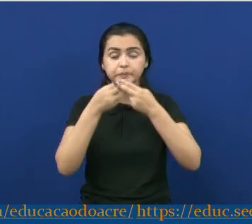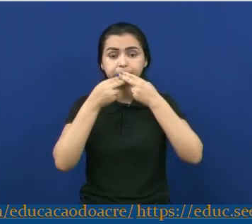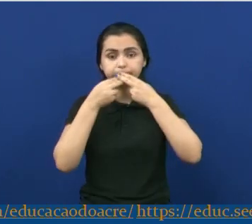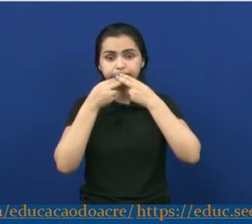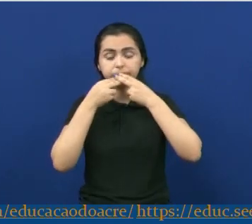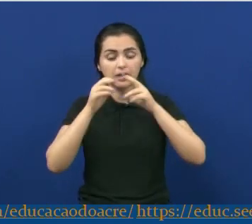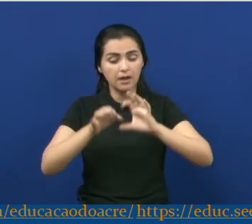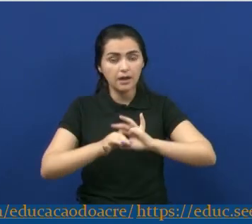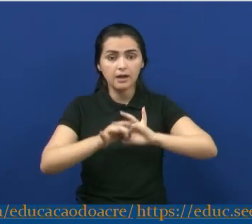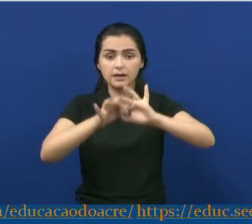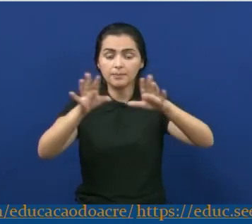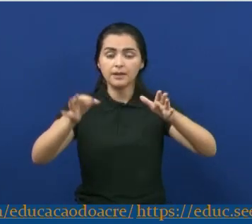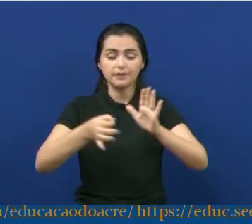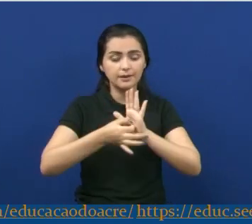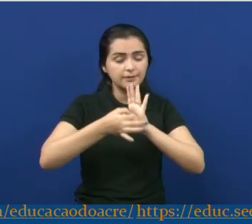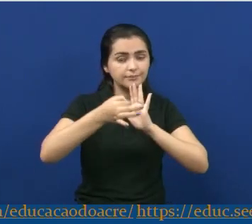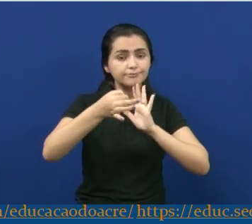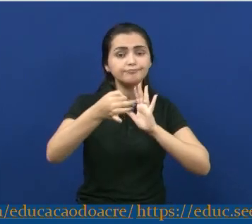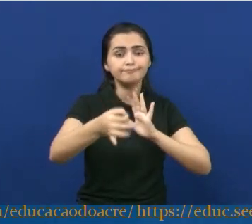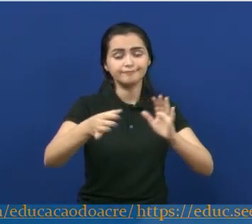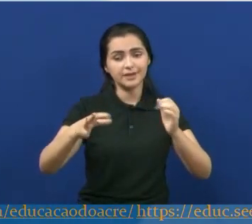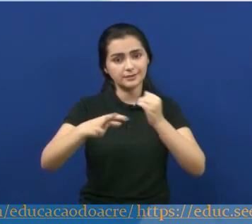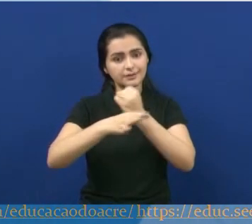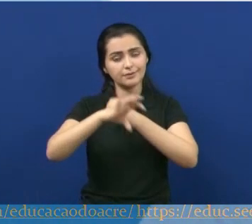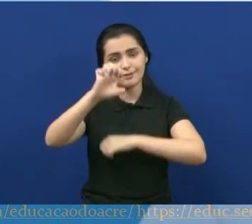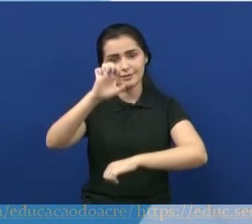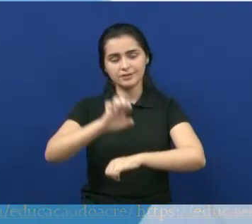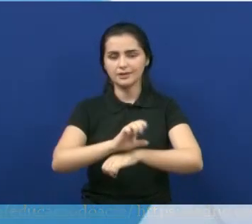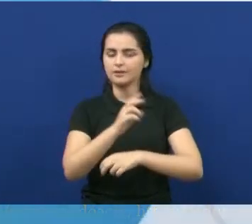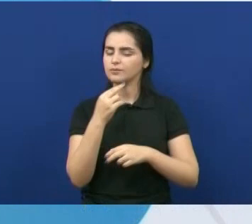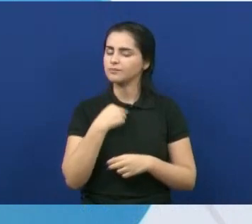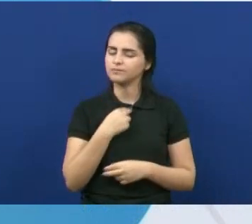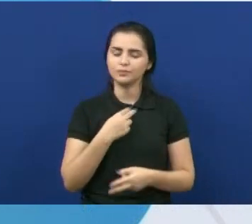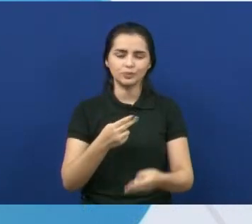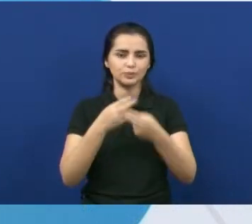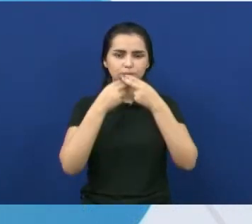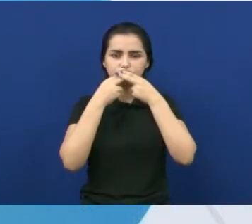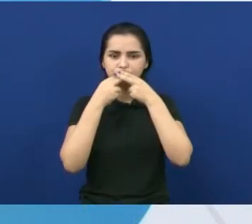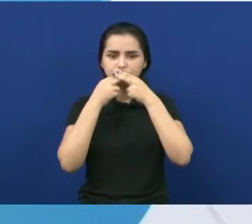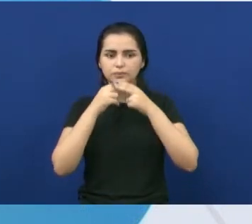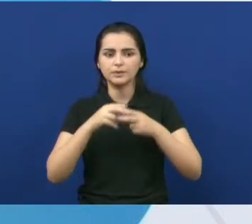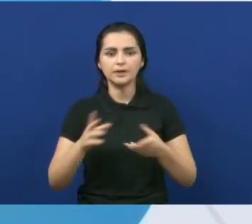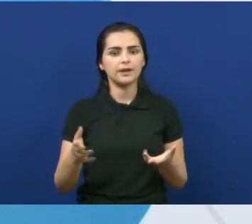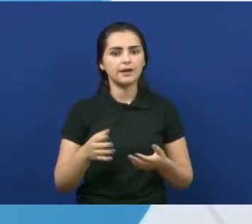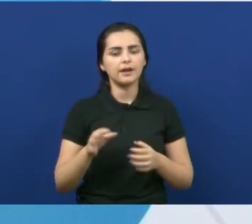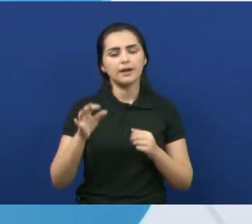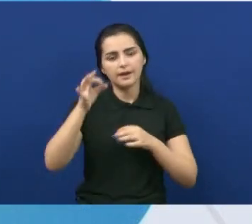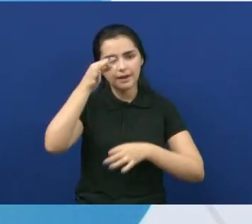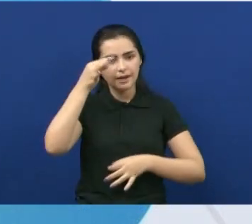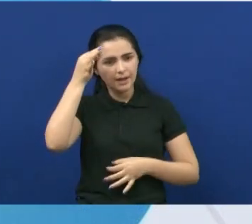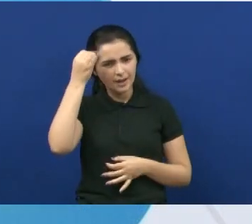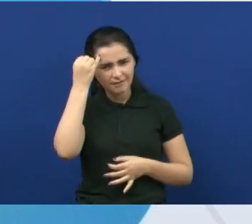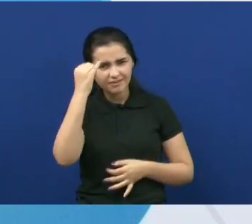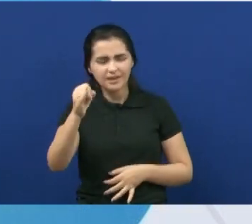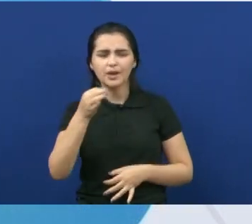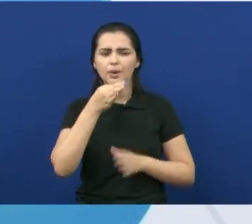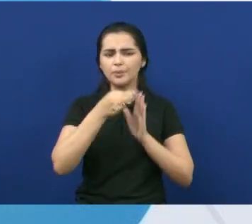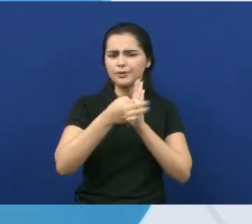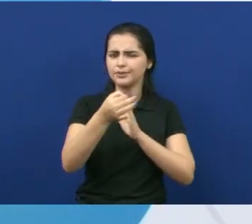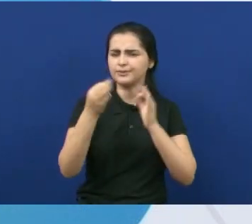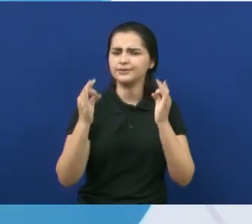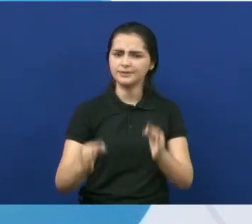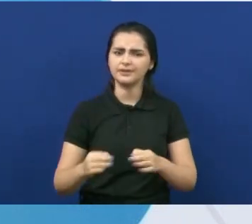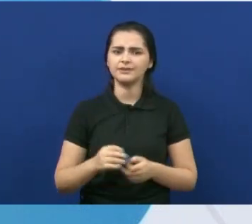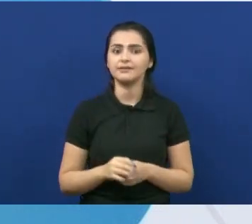contrário, a liberdade de expressão garante que o Estado não censure as suas ideias, as suas opiniões, certo?